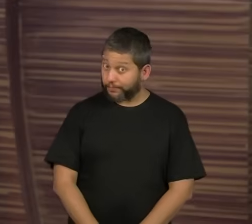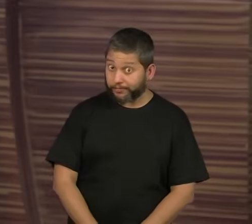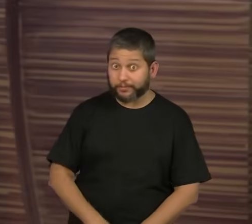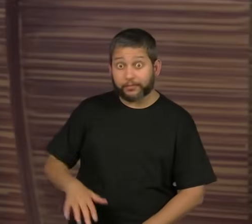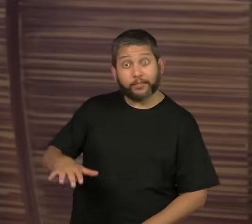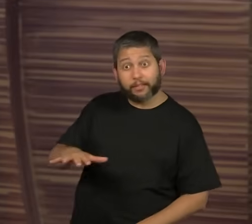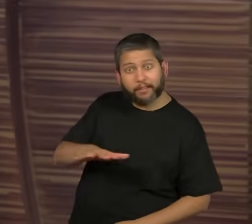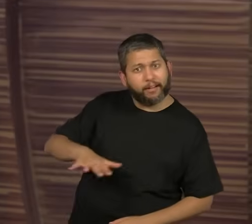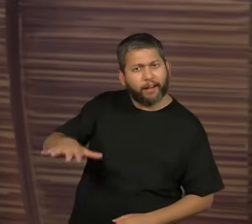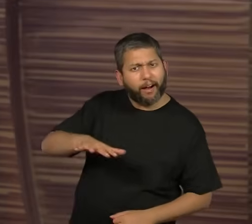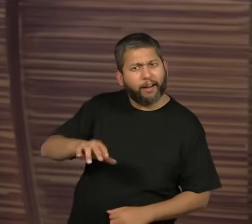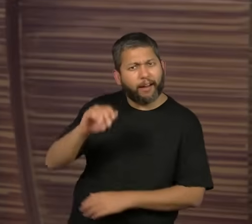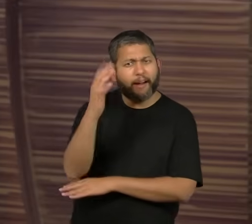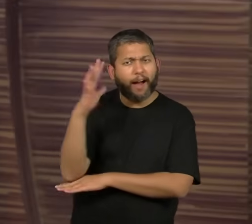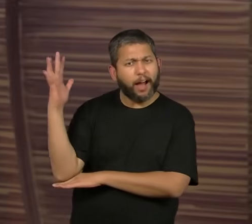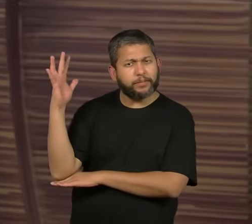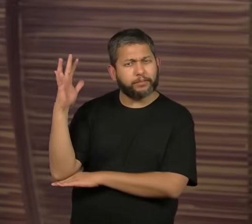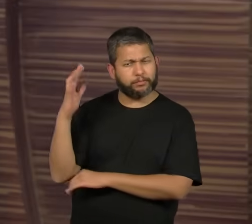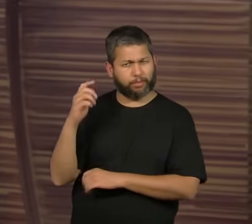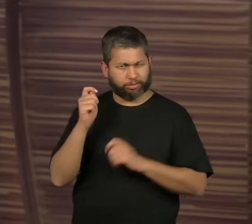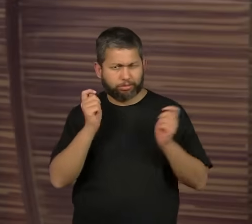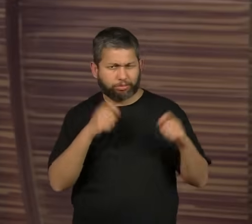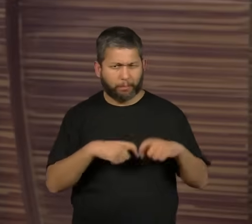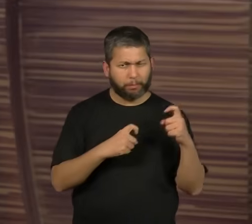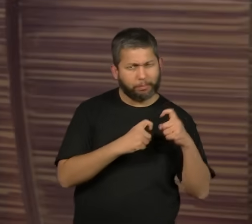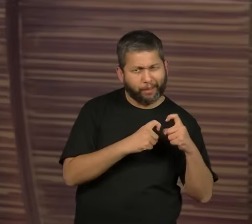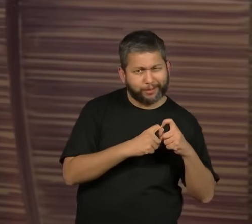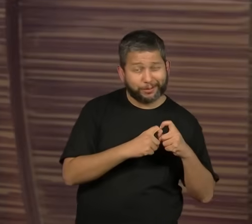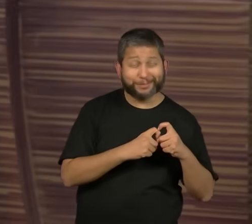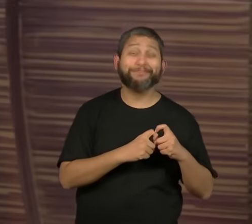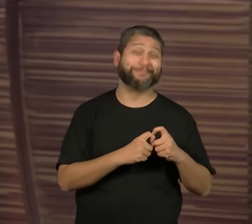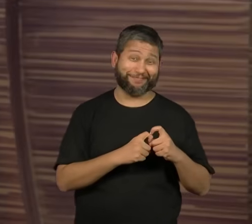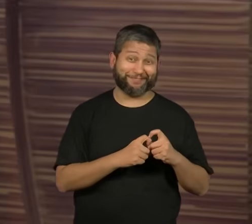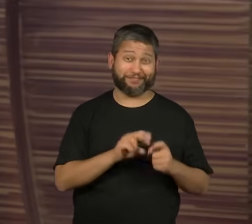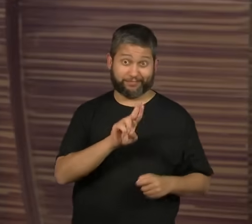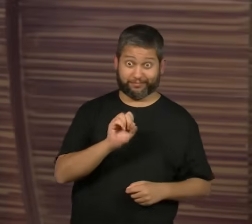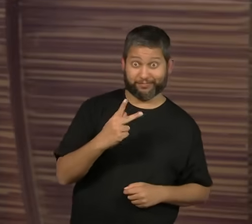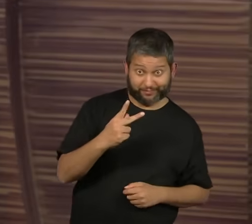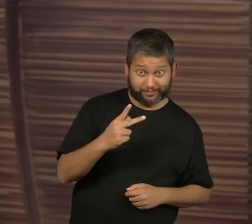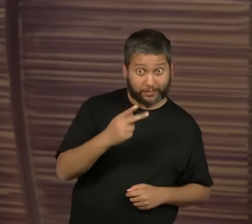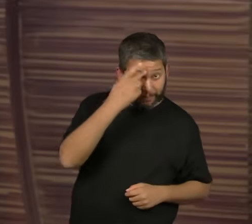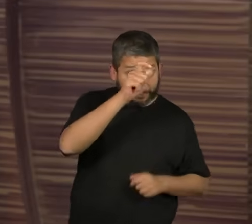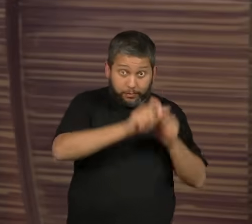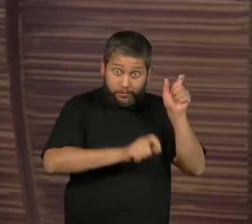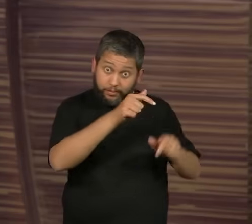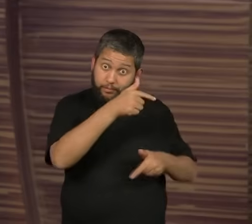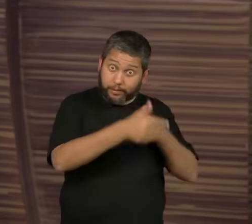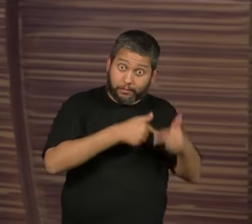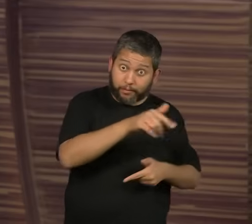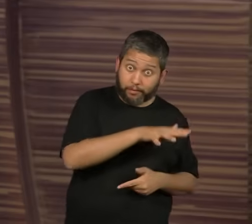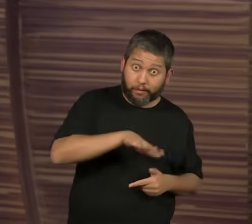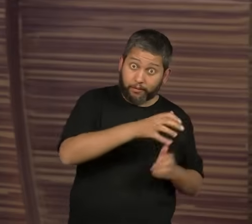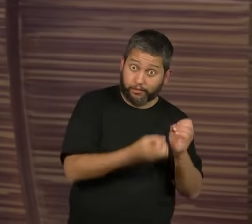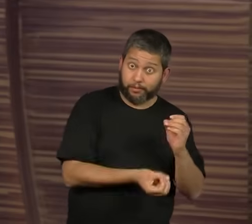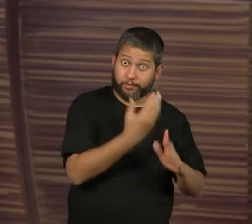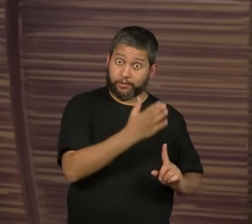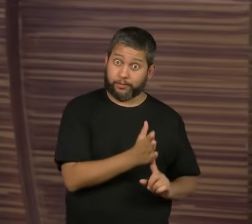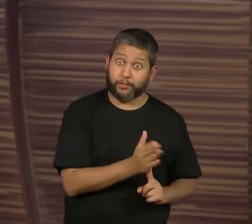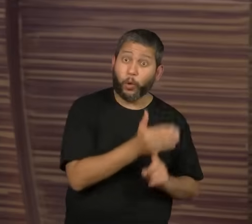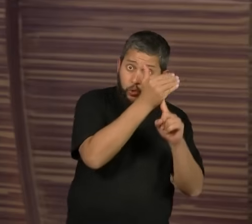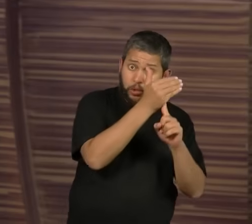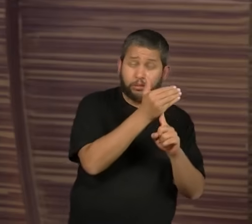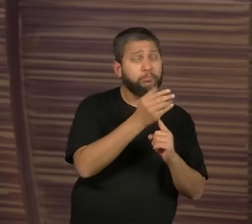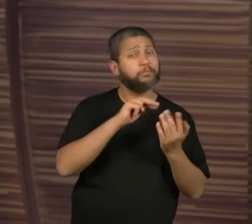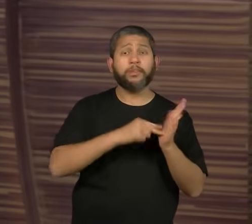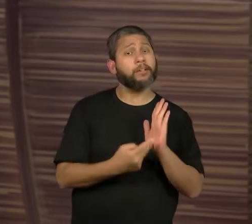Medicina das árvores é como cientistas da Universidade de São Paulo chamam a nova tecnologia criada por eles, que